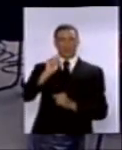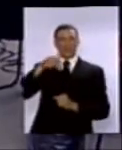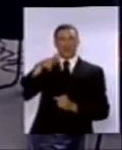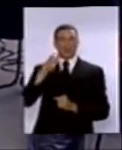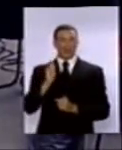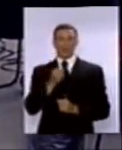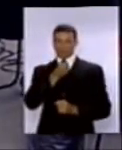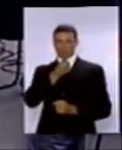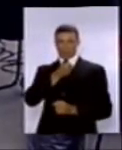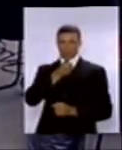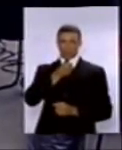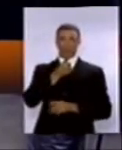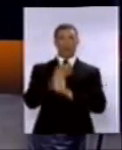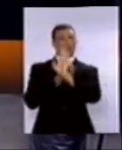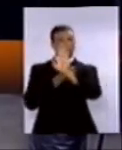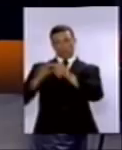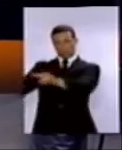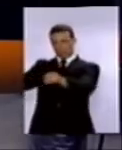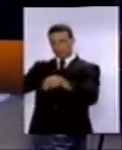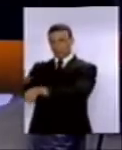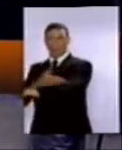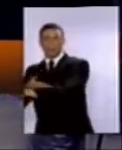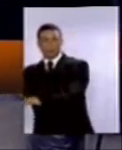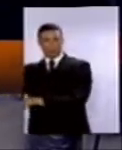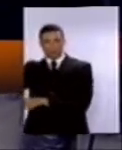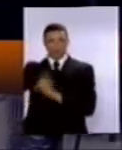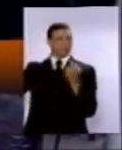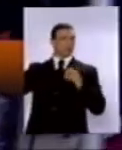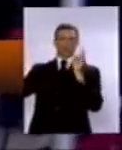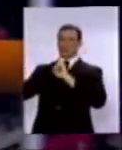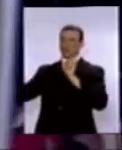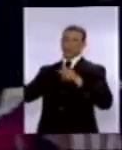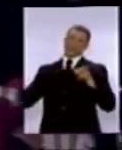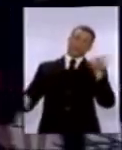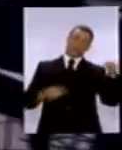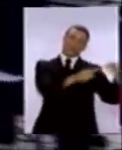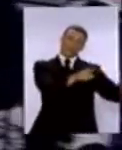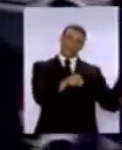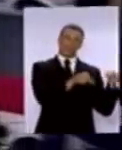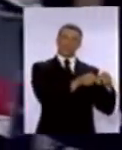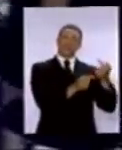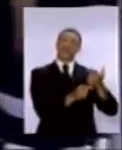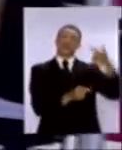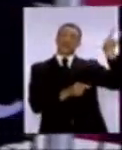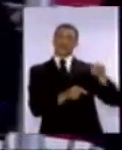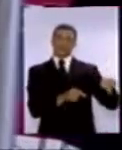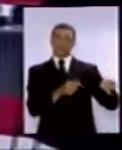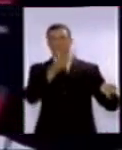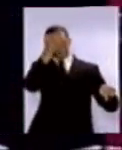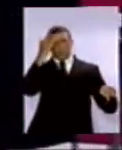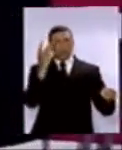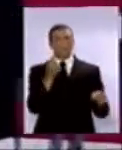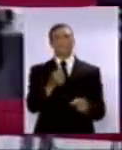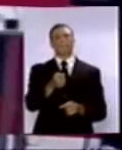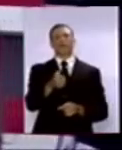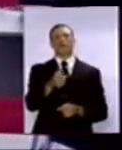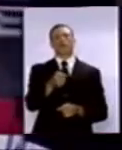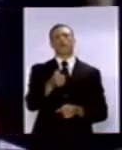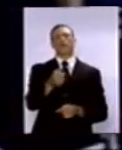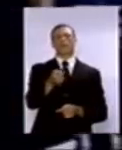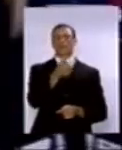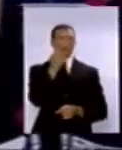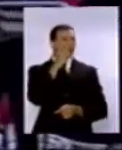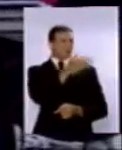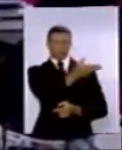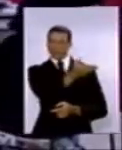salão dos gostos não tô aí no salão branco e ac a movimentação agora está bem fraca isso porque a gente pode ver vários